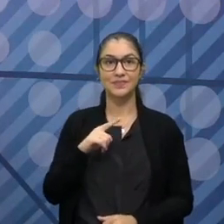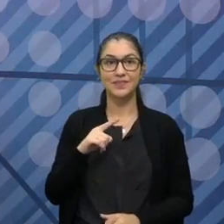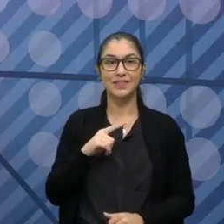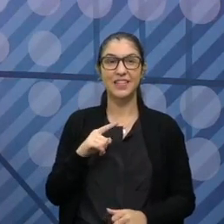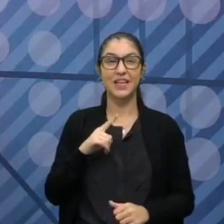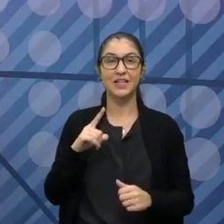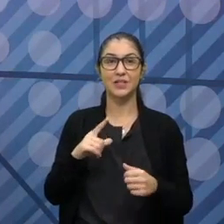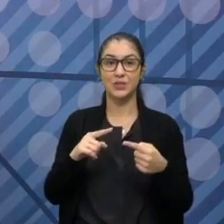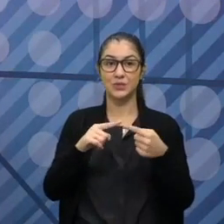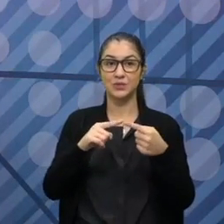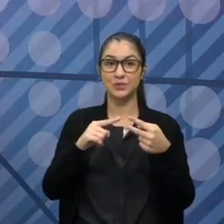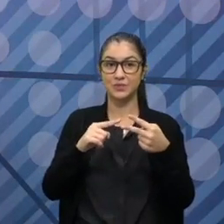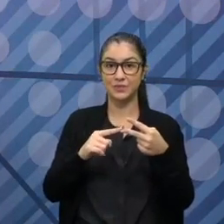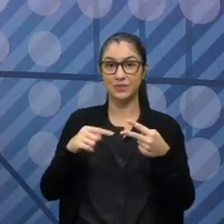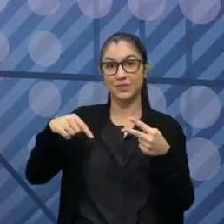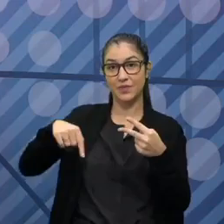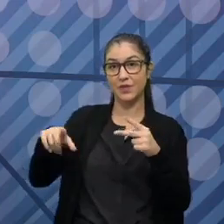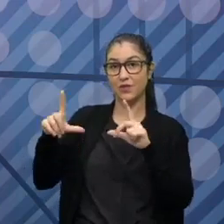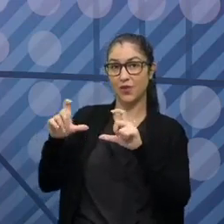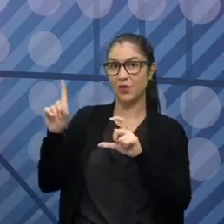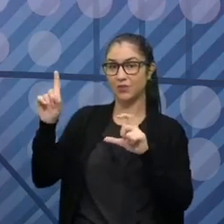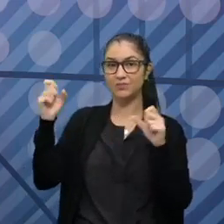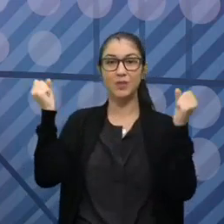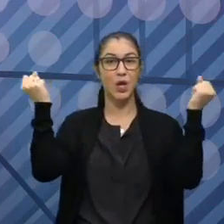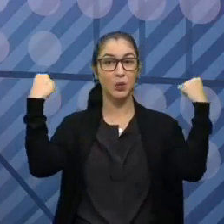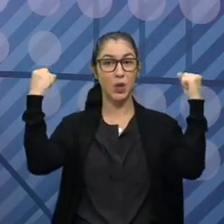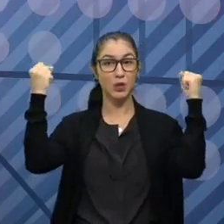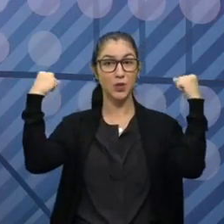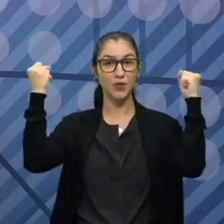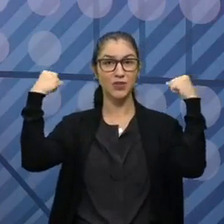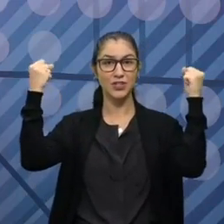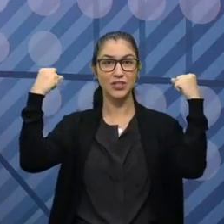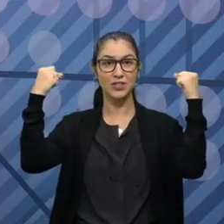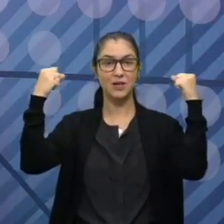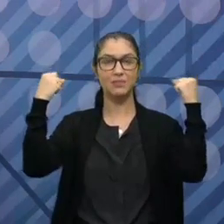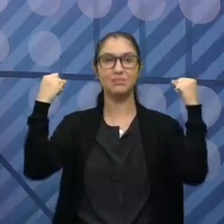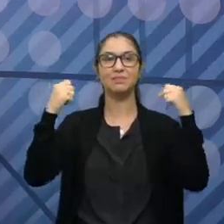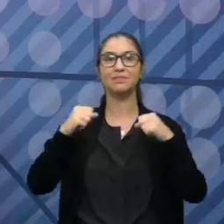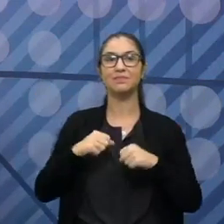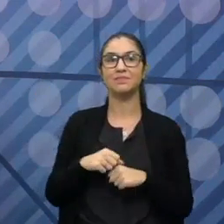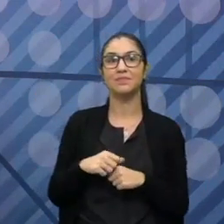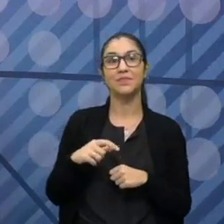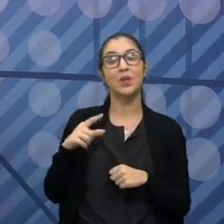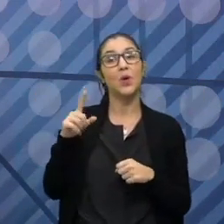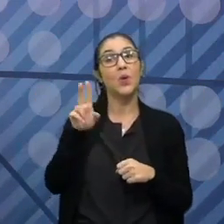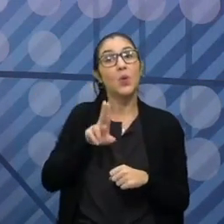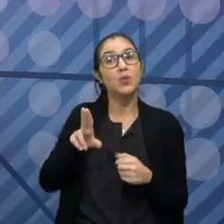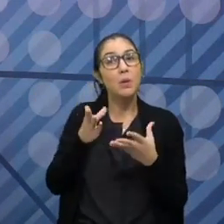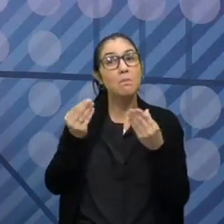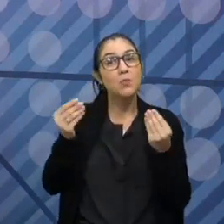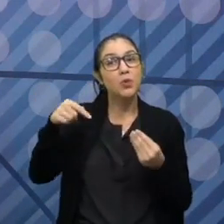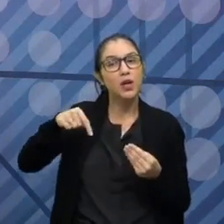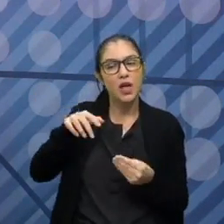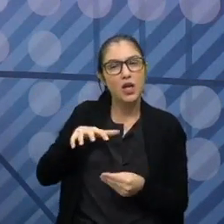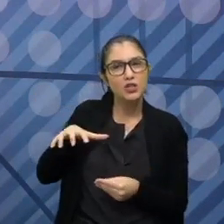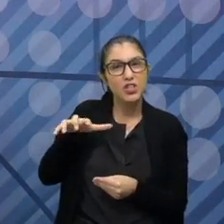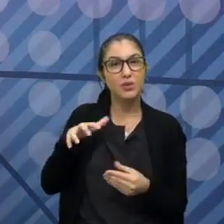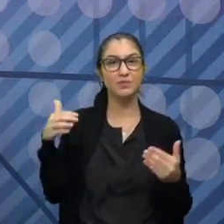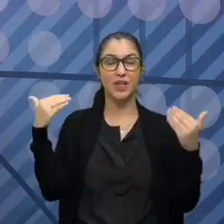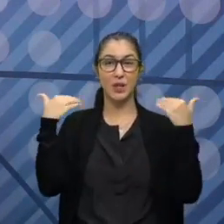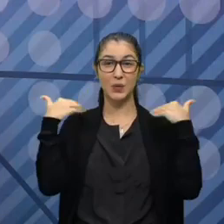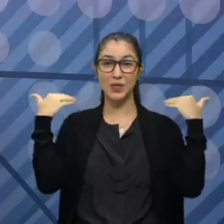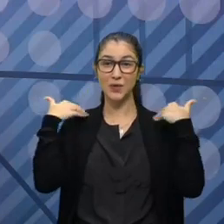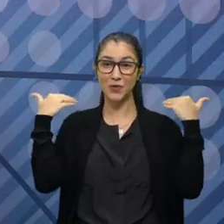física. Educação física, na nossa imagem, ele aparece aqui, tá? E nós usamos bastante aqui na nossa região